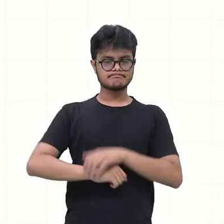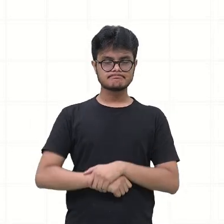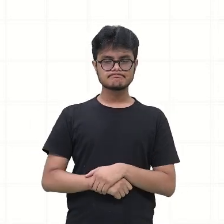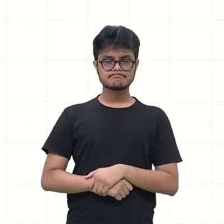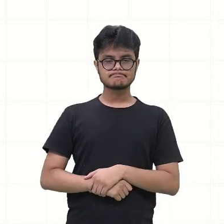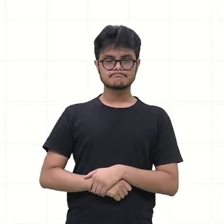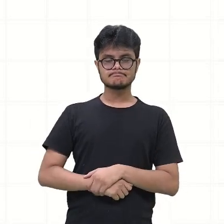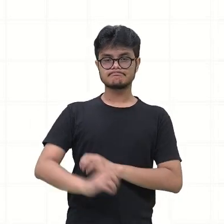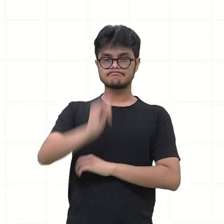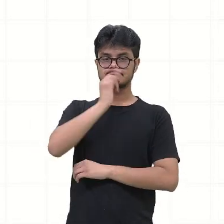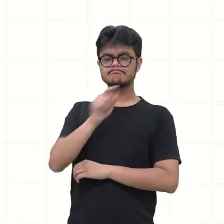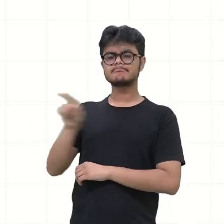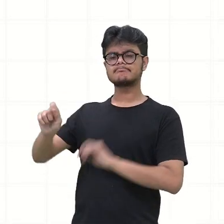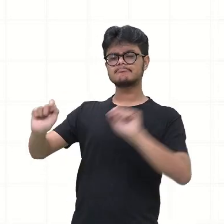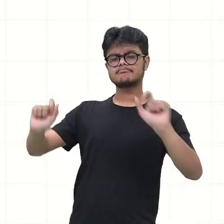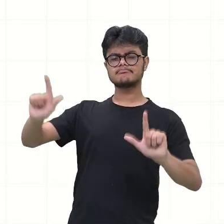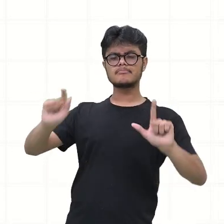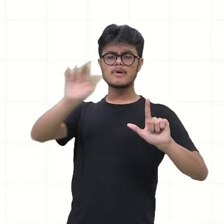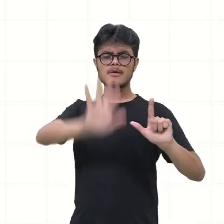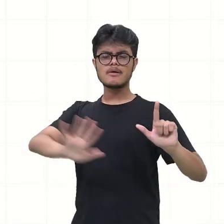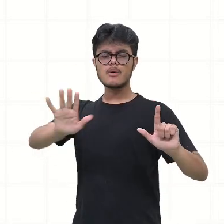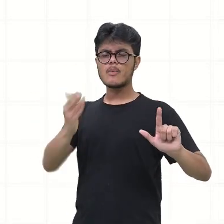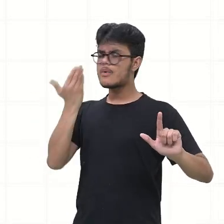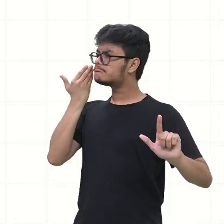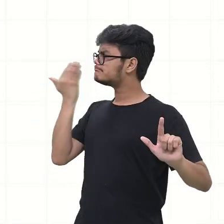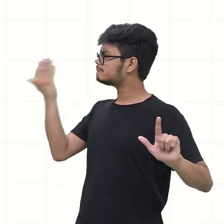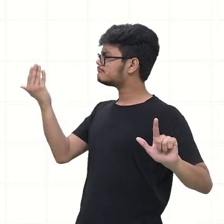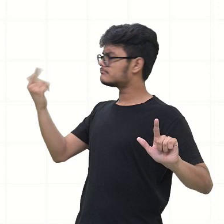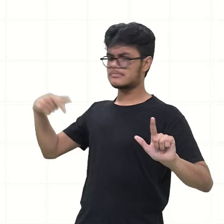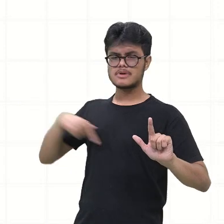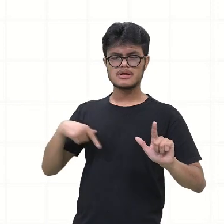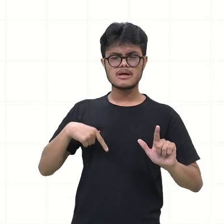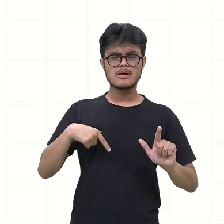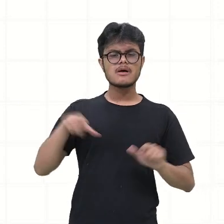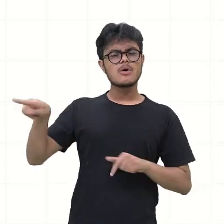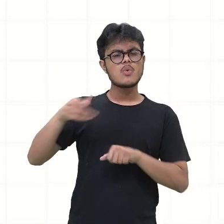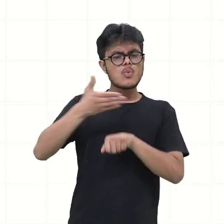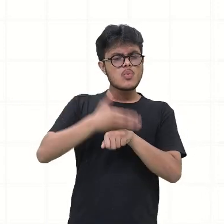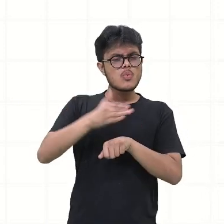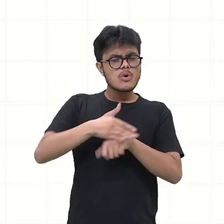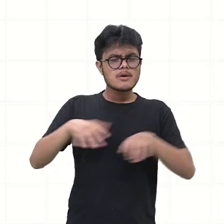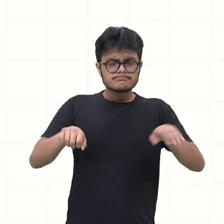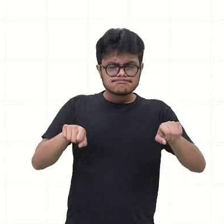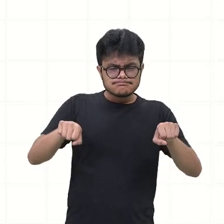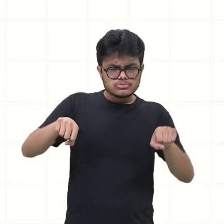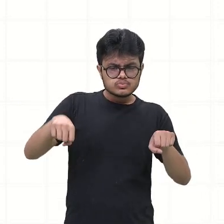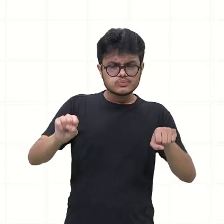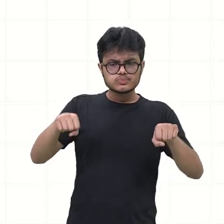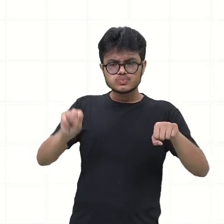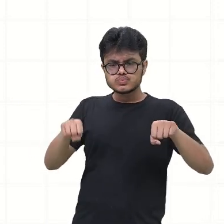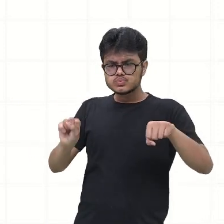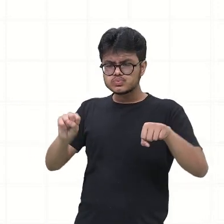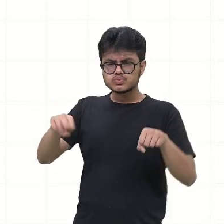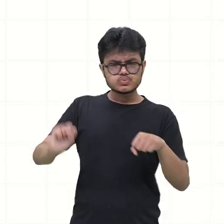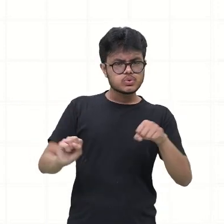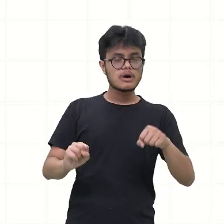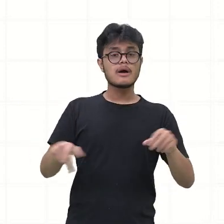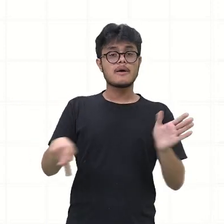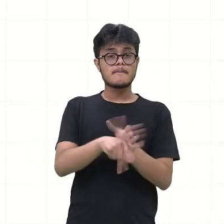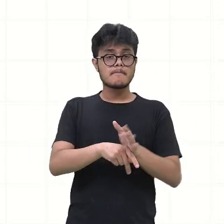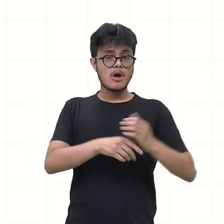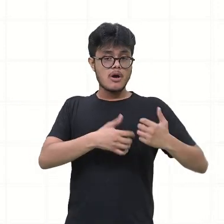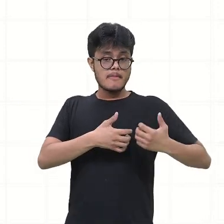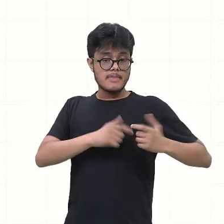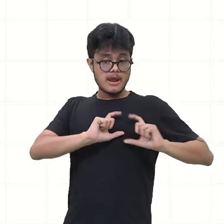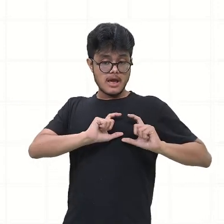Exemplo 2. A figura a seguir representa um dos trechos da prova prática de direção